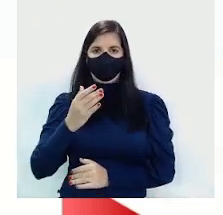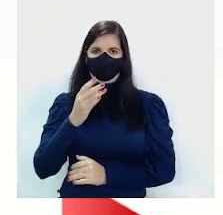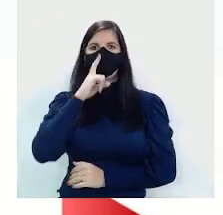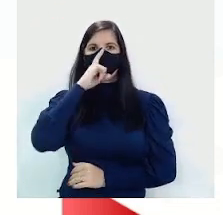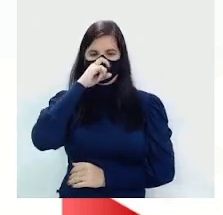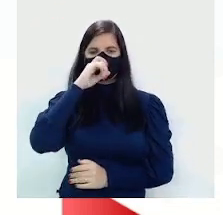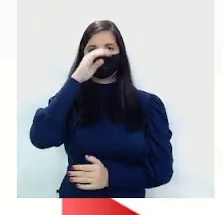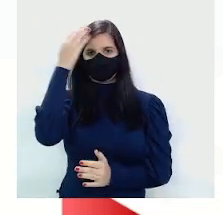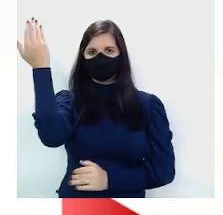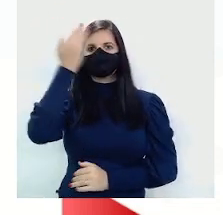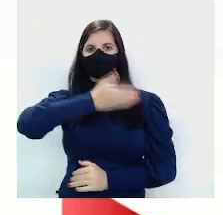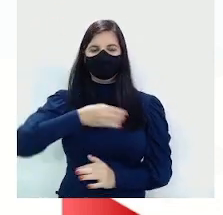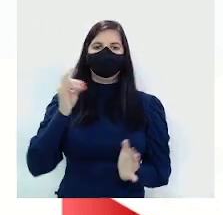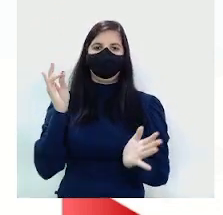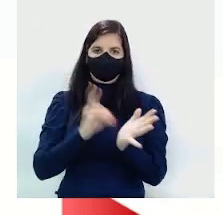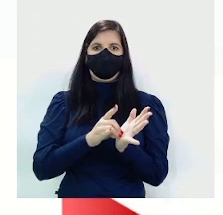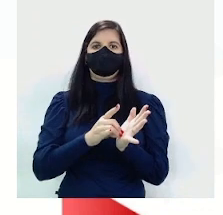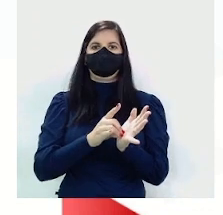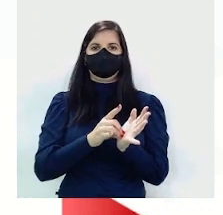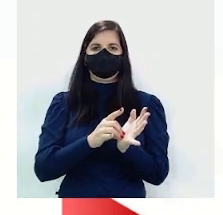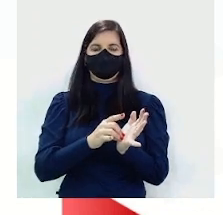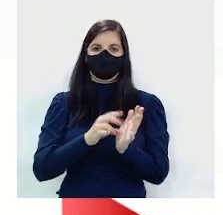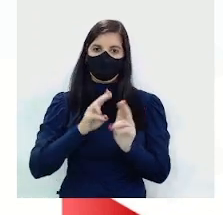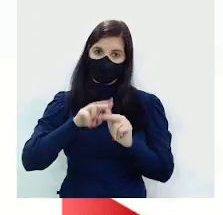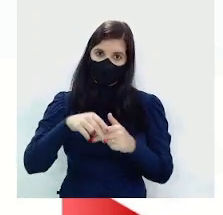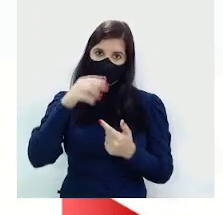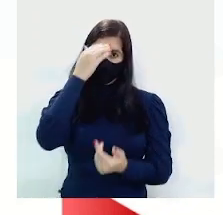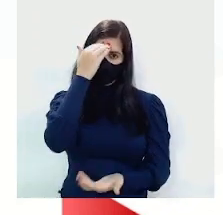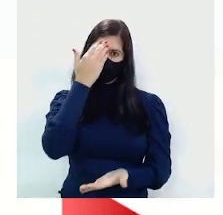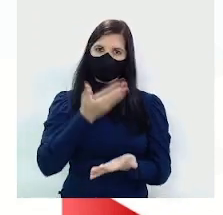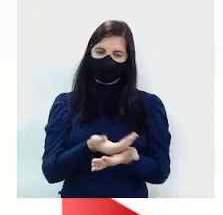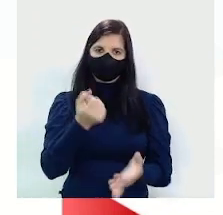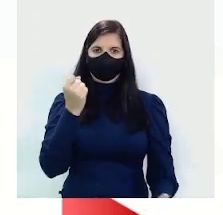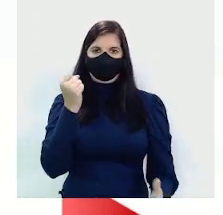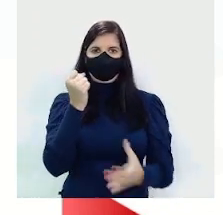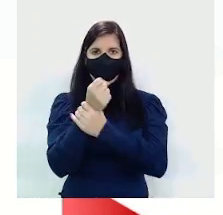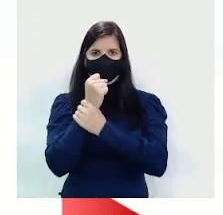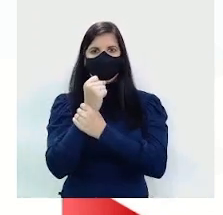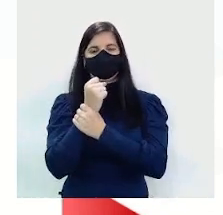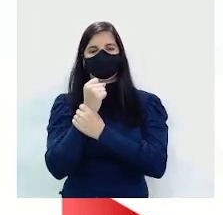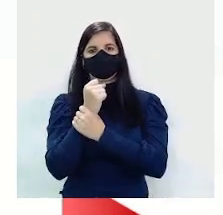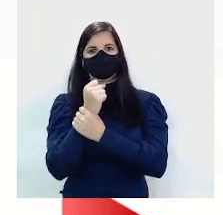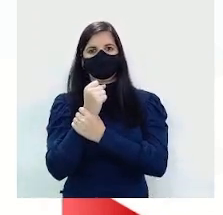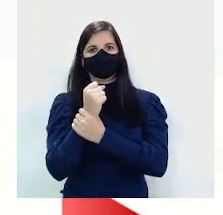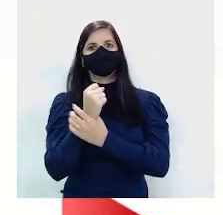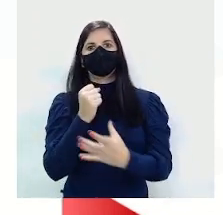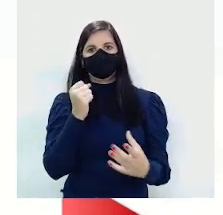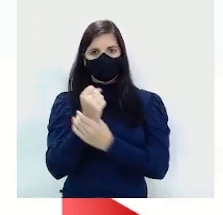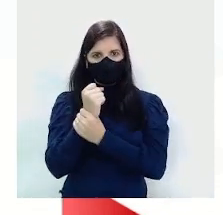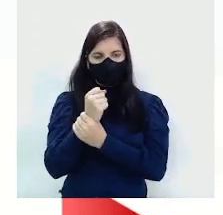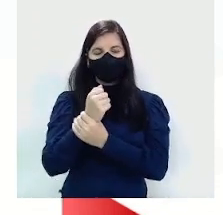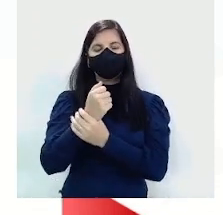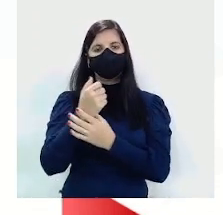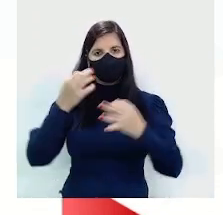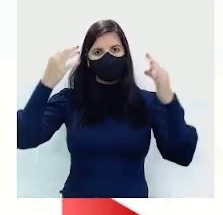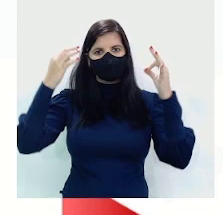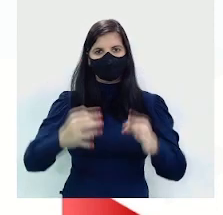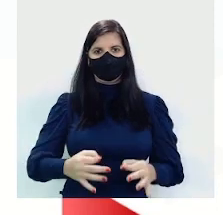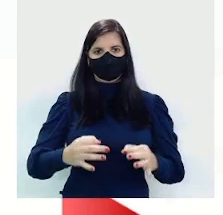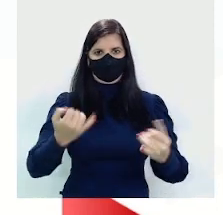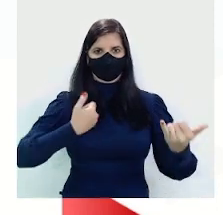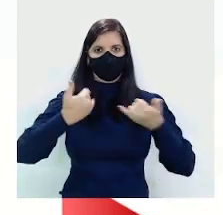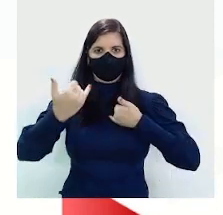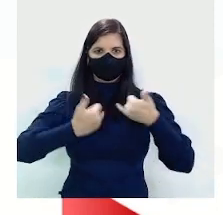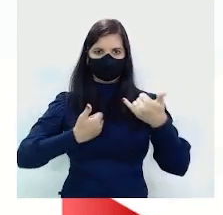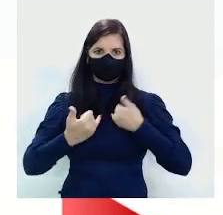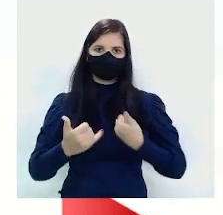resultado, certo? Isso garante que nós possamos, de uma certa forma, confiar naquela